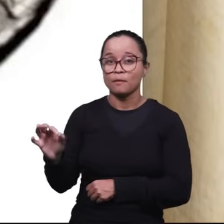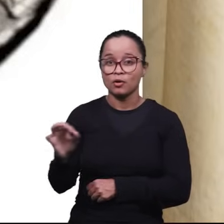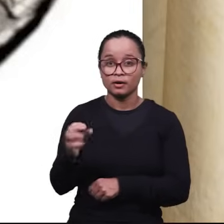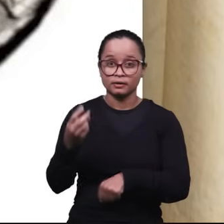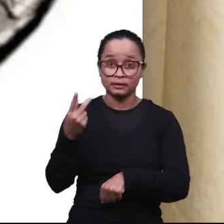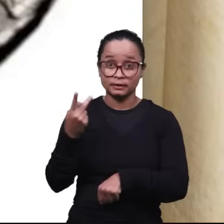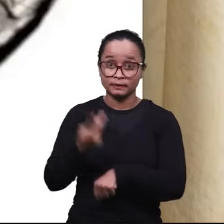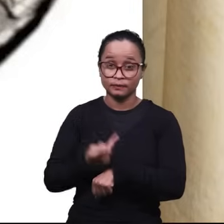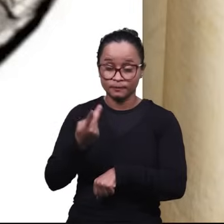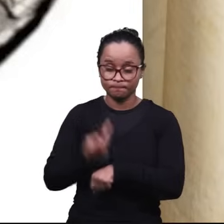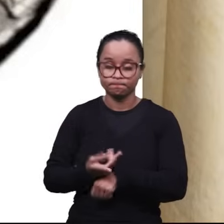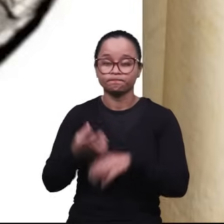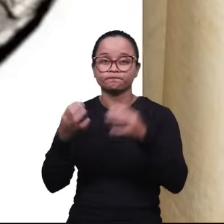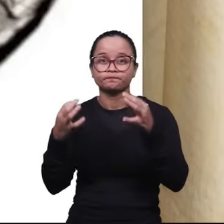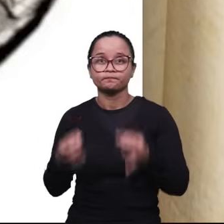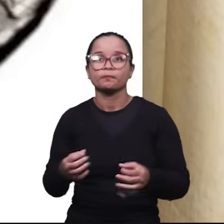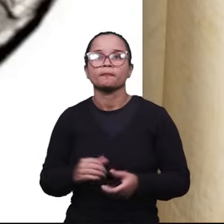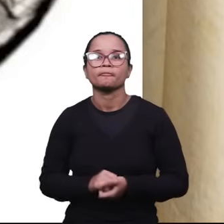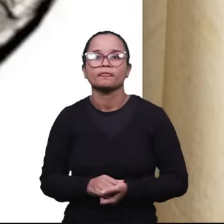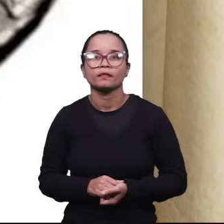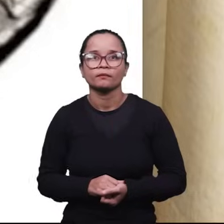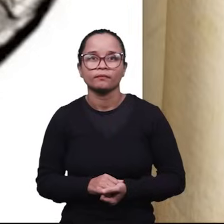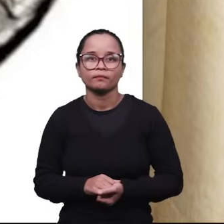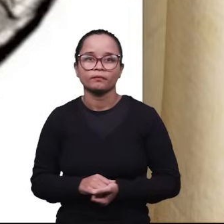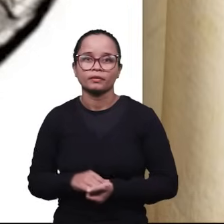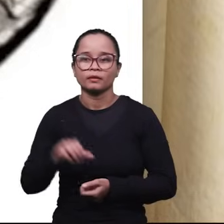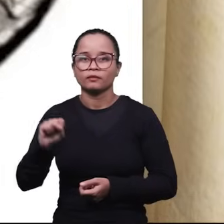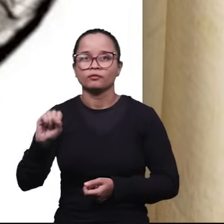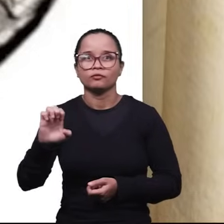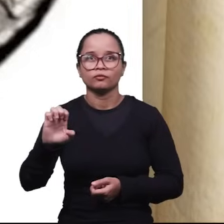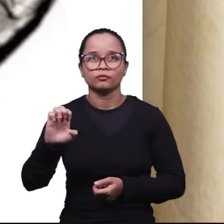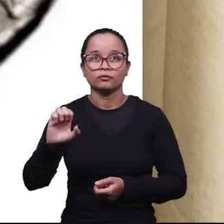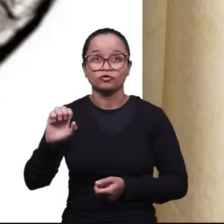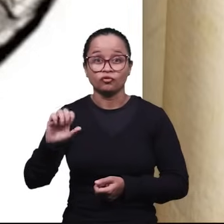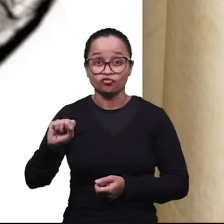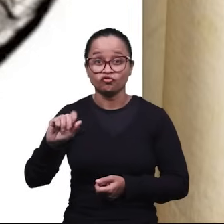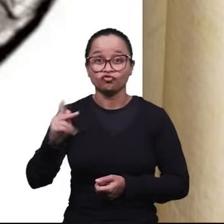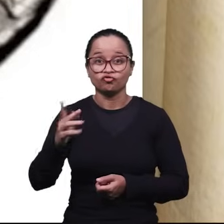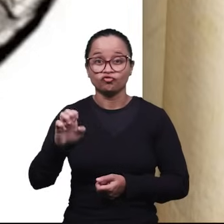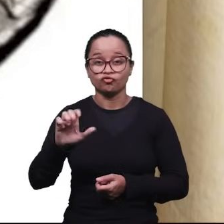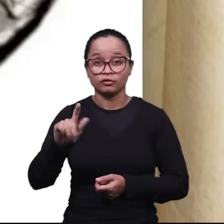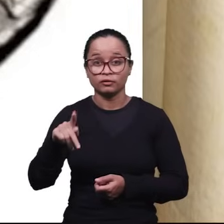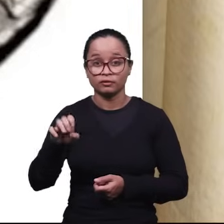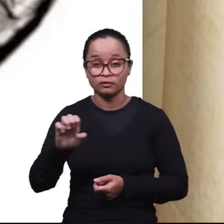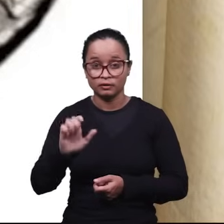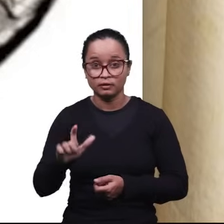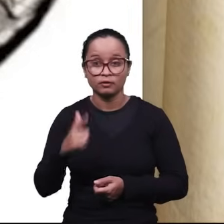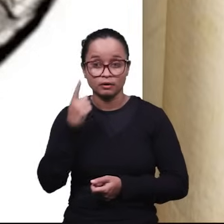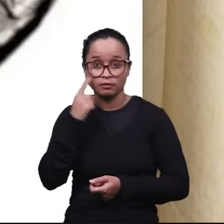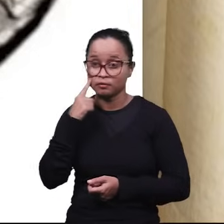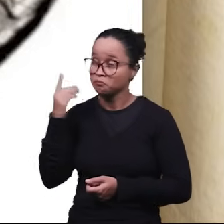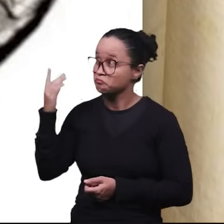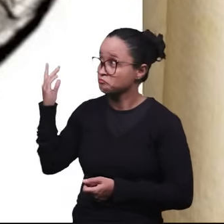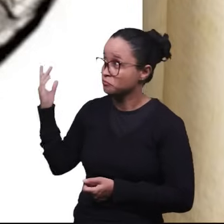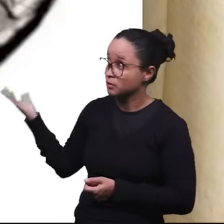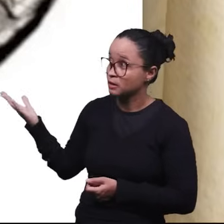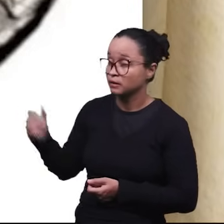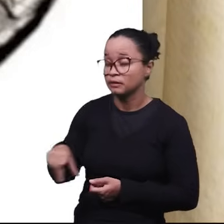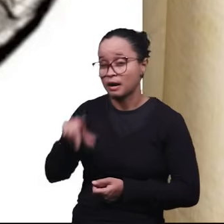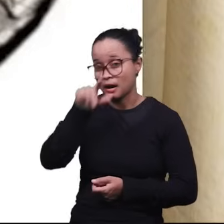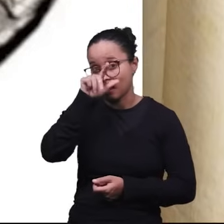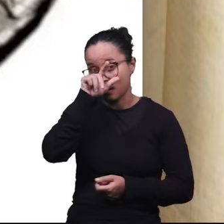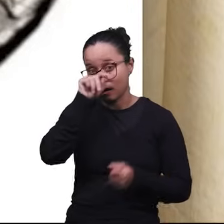com certeza eram 30 shekel de Tiro, que é essa moeda aí. Tinha a águia de um